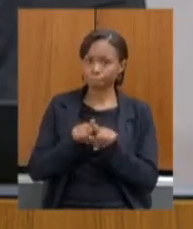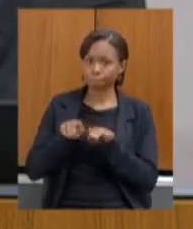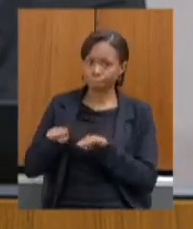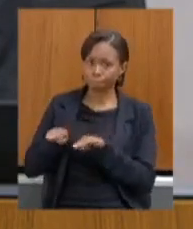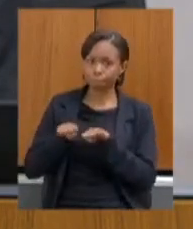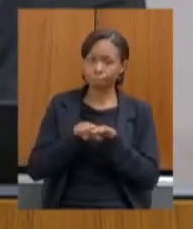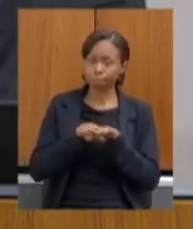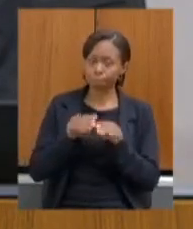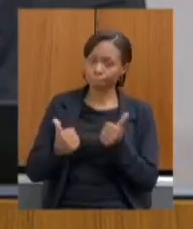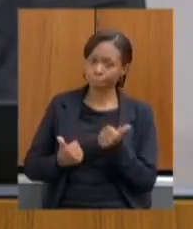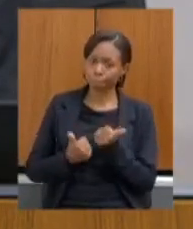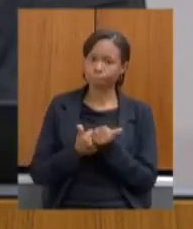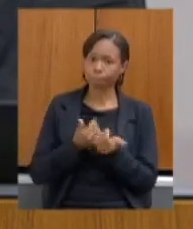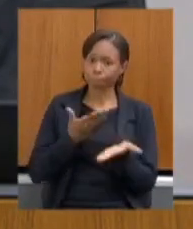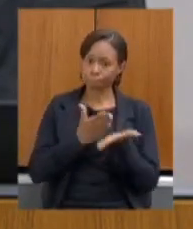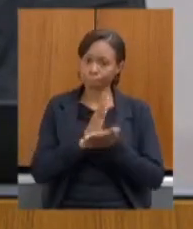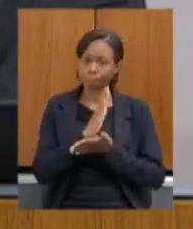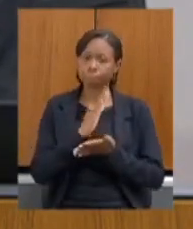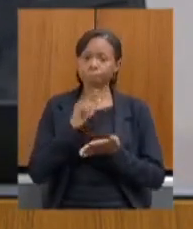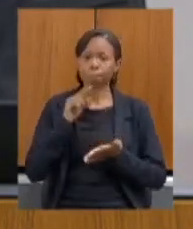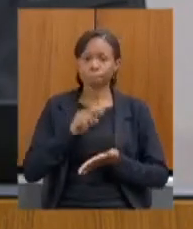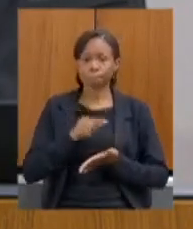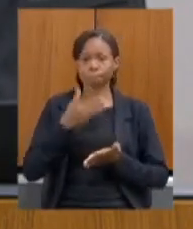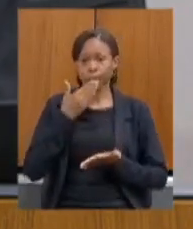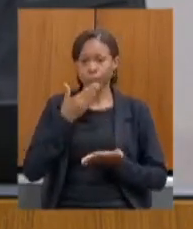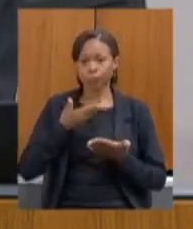quanto com o apoio dos pares na aprovação desse requerimento.